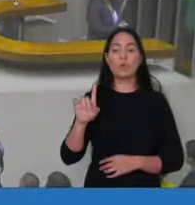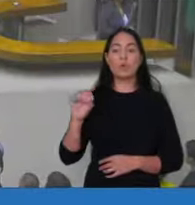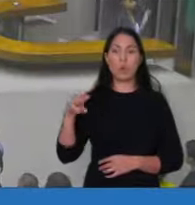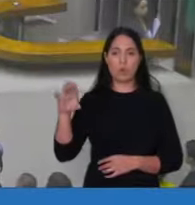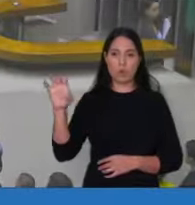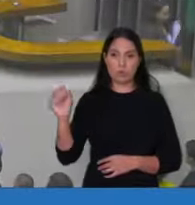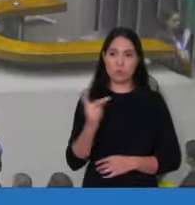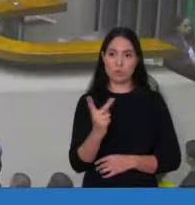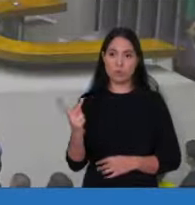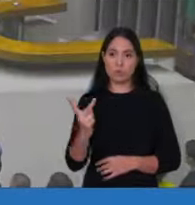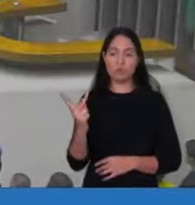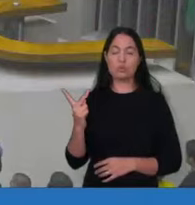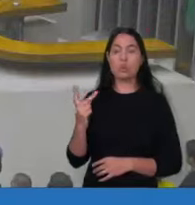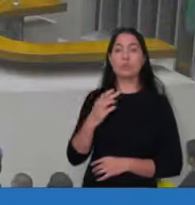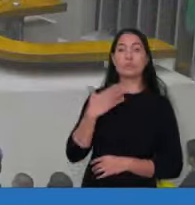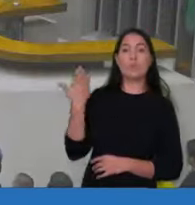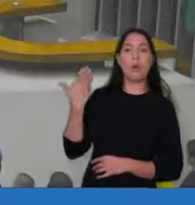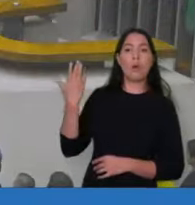feminina.